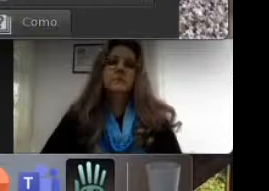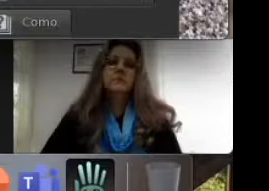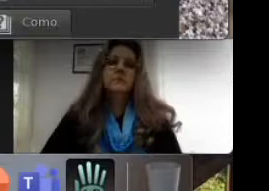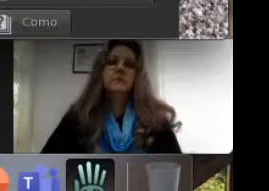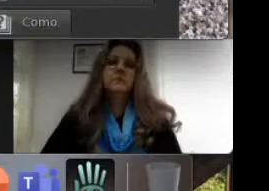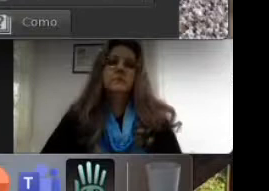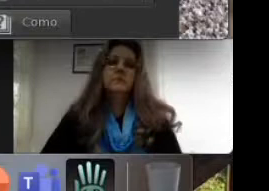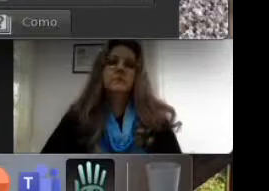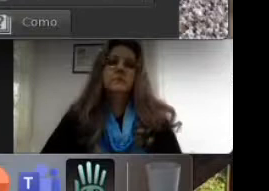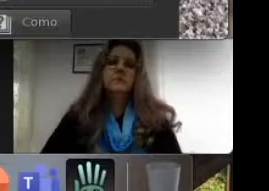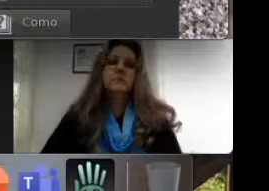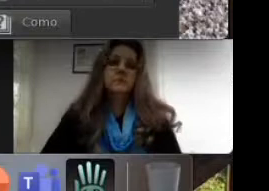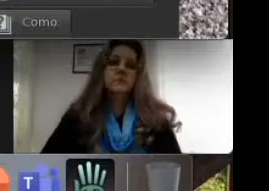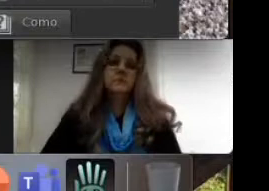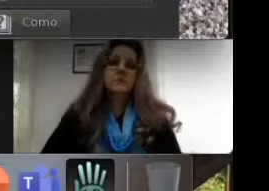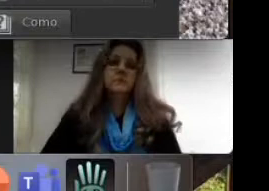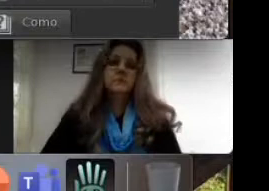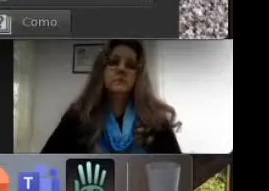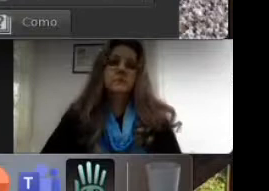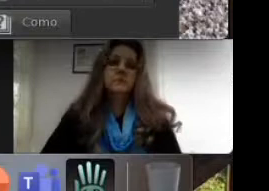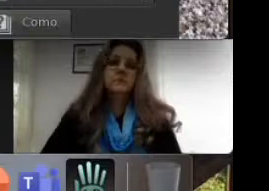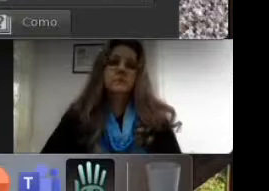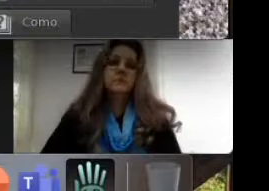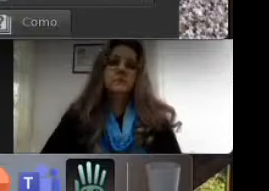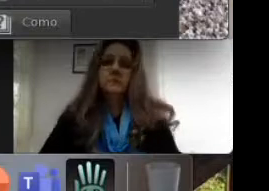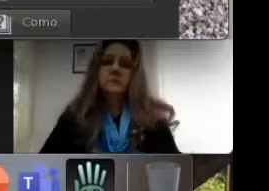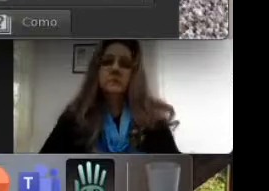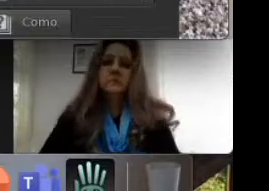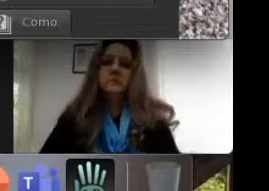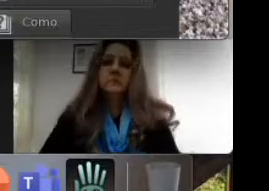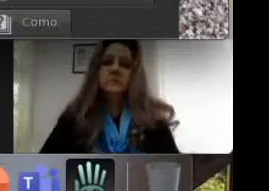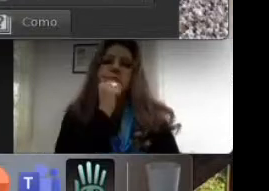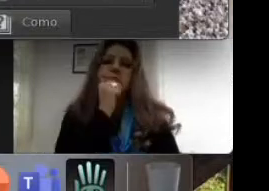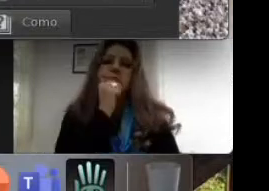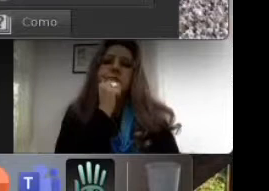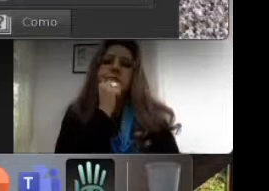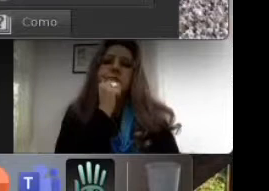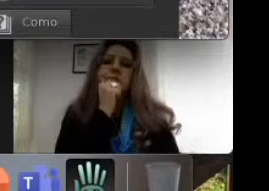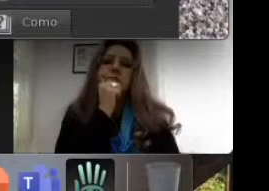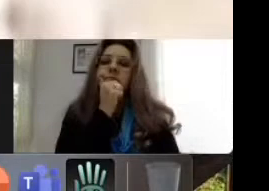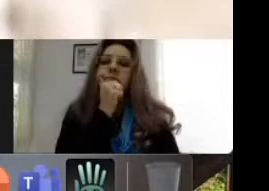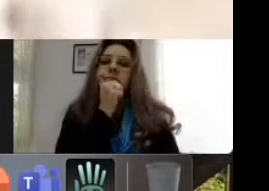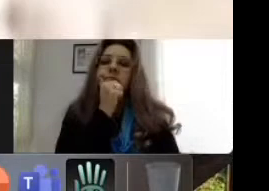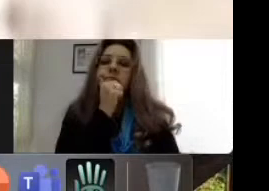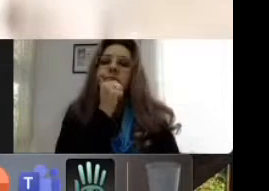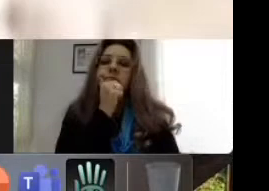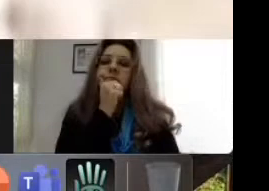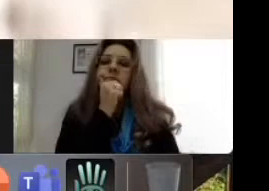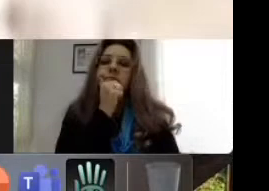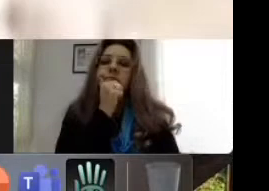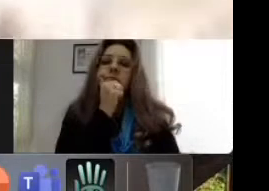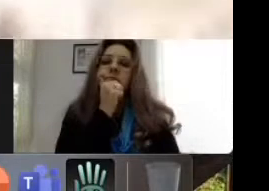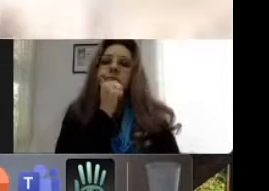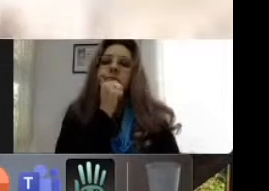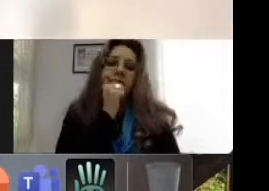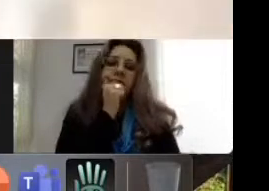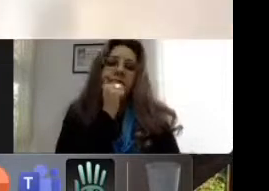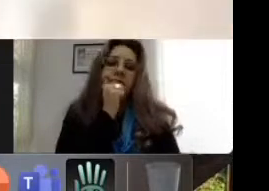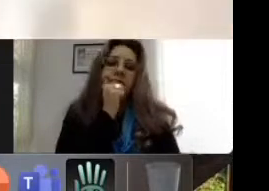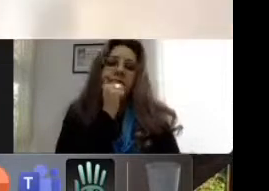no tempo. As relações entre a parte podem mudar e também a forma